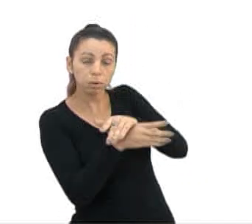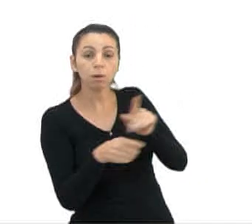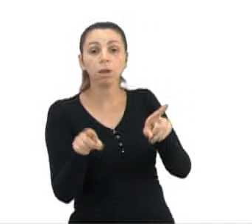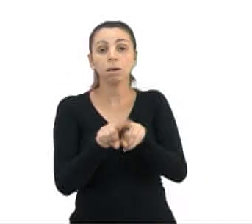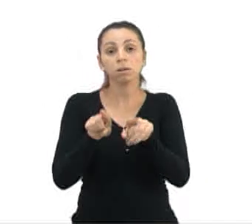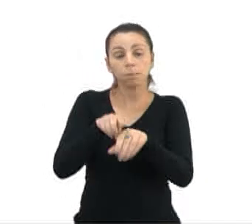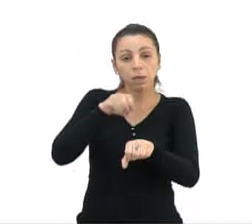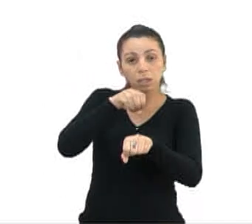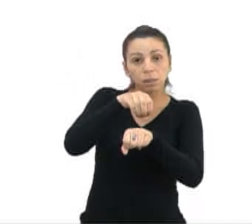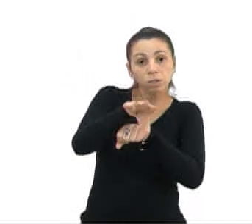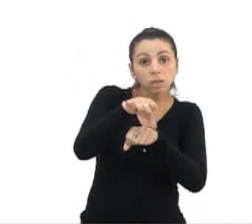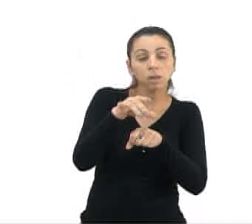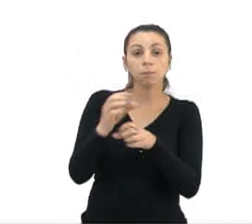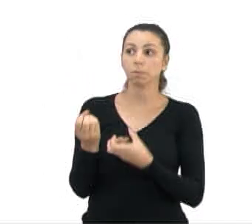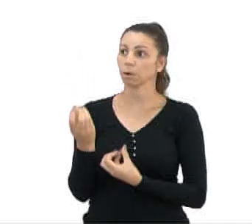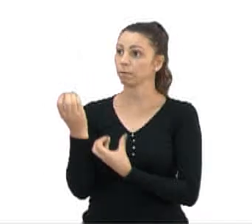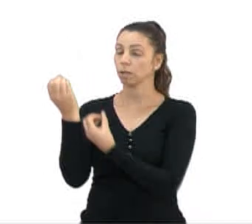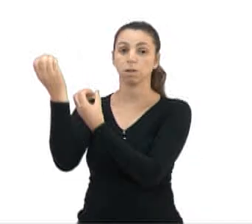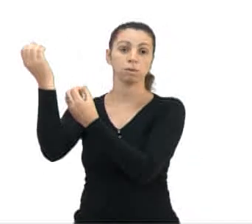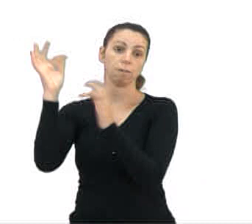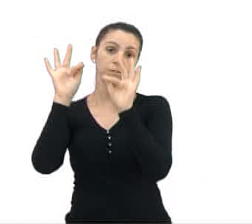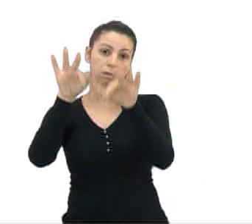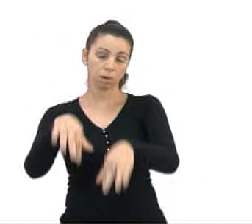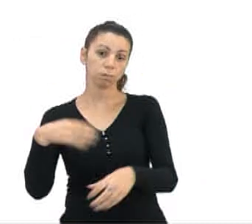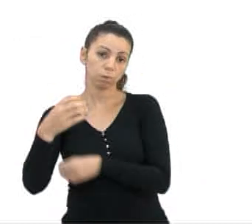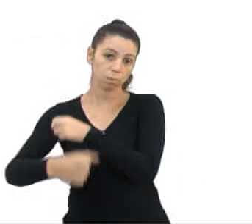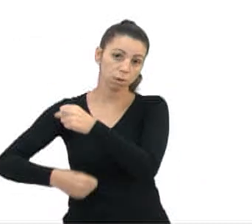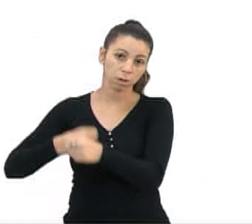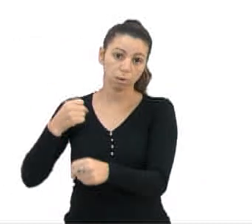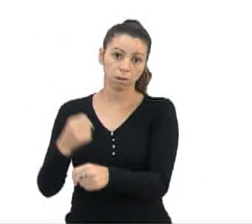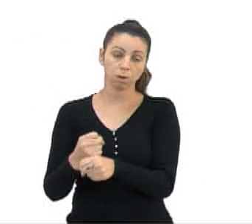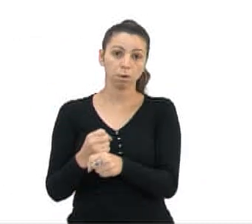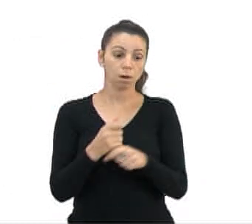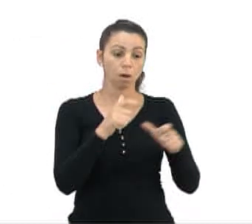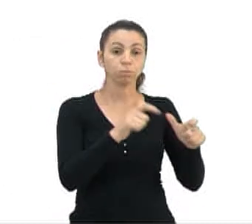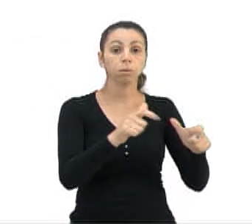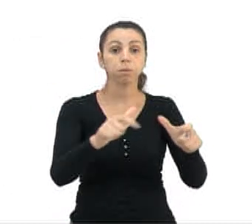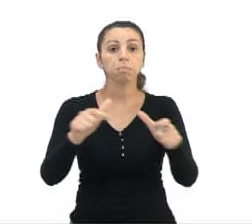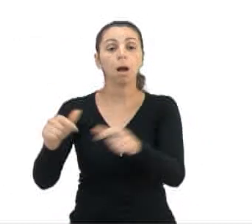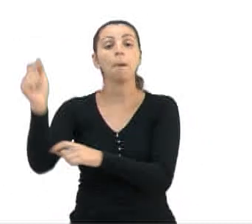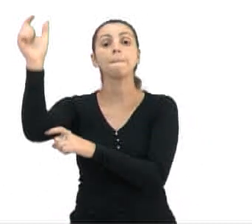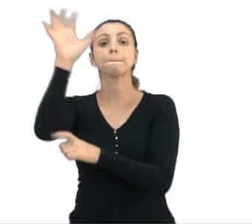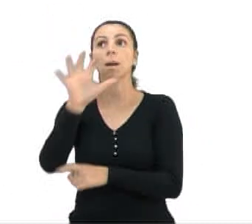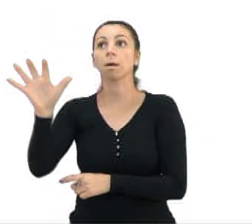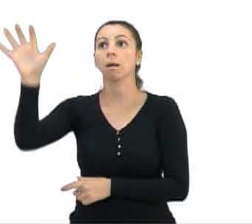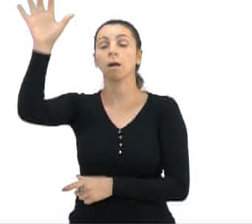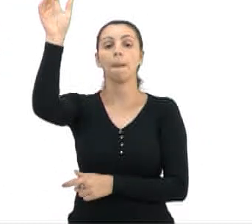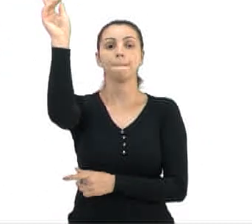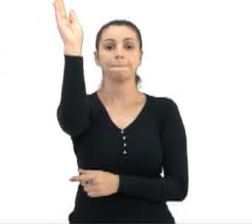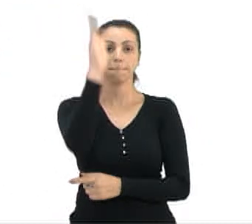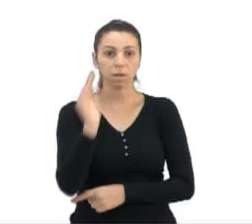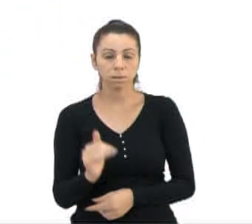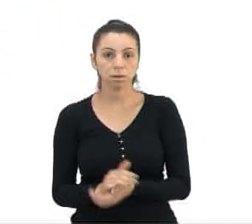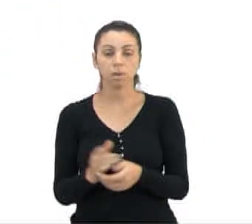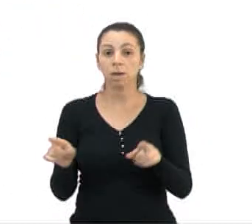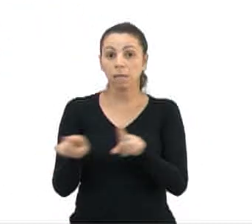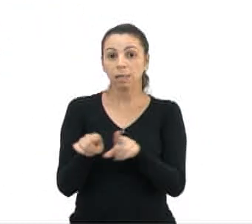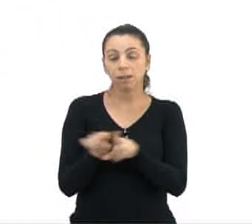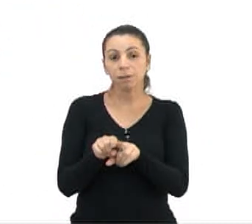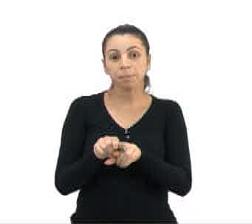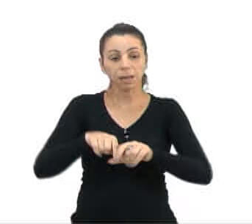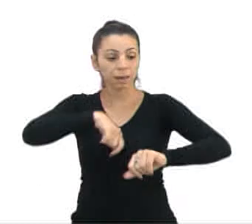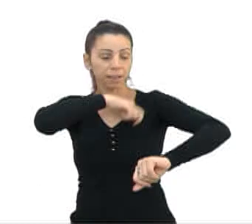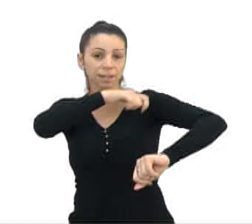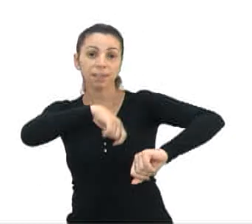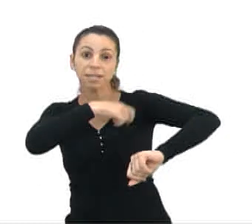dicas de viagem para esse final de ano em todas as regiões do Brasil, e muitas receitas natalinas